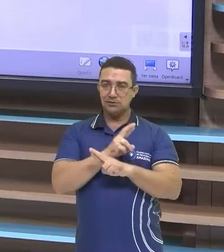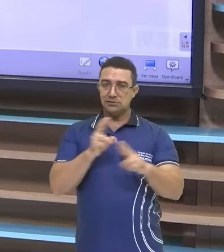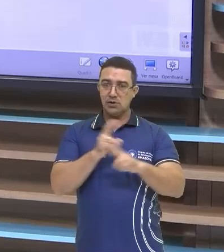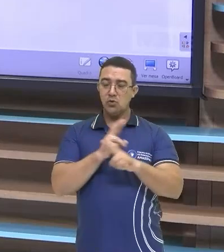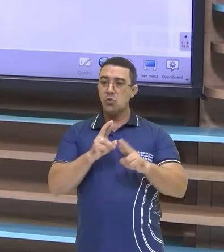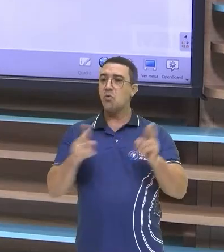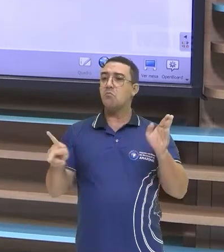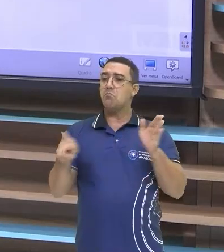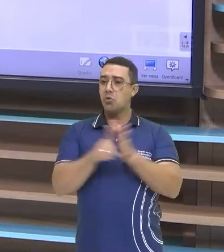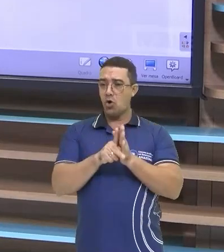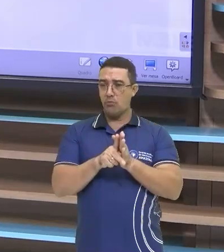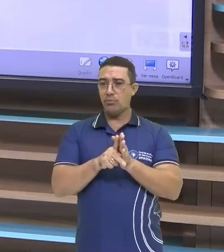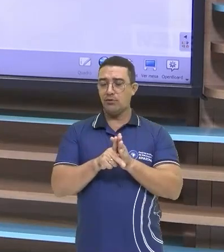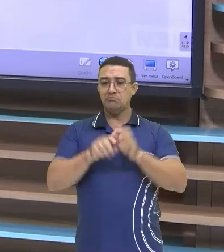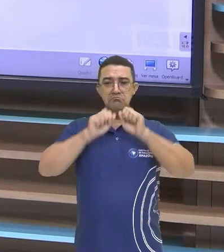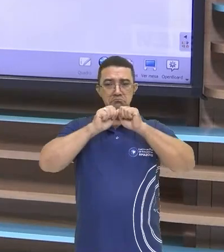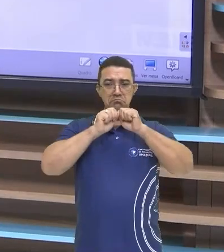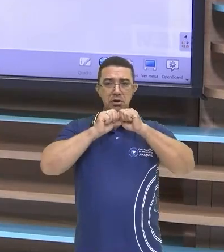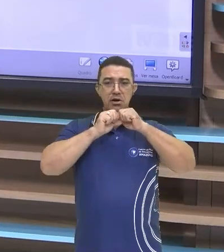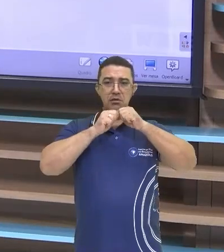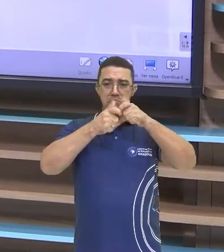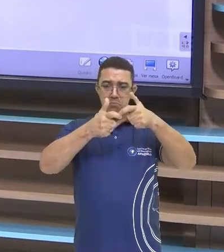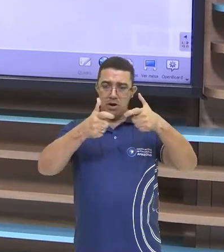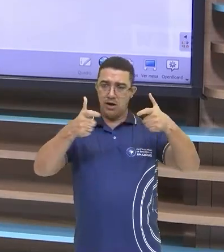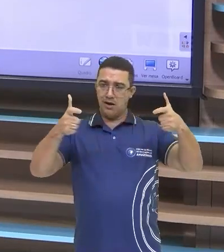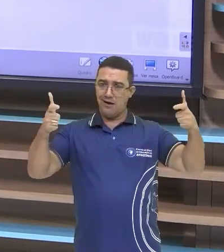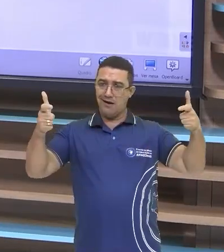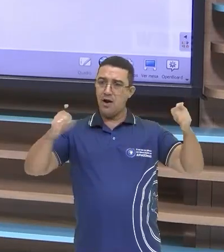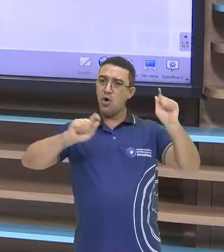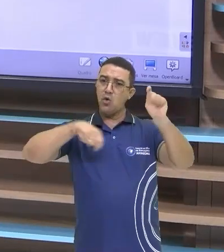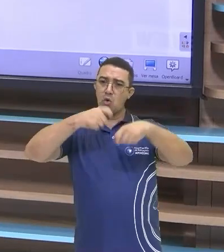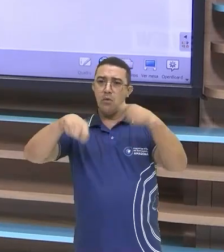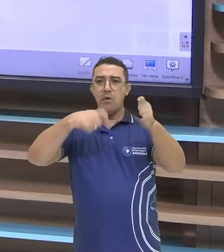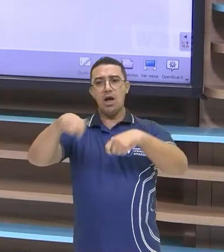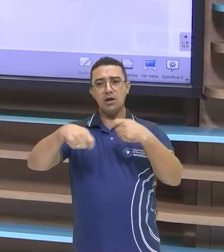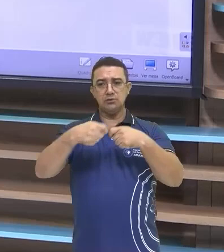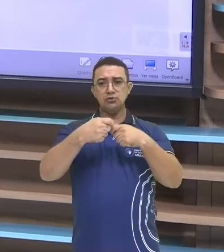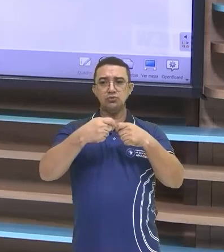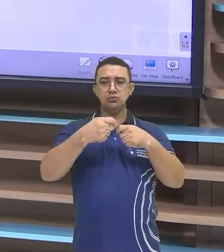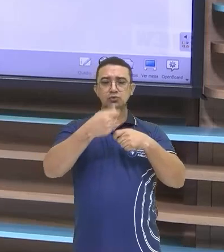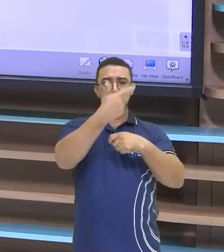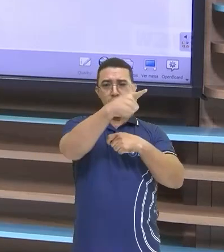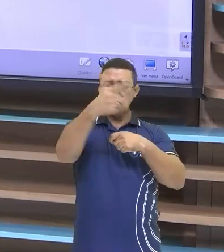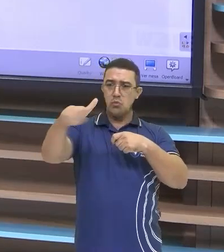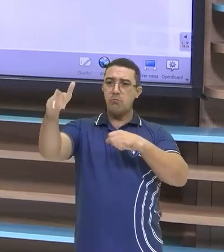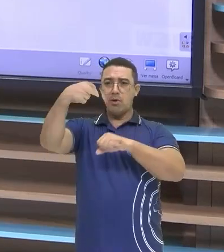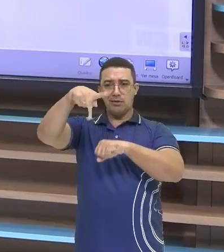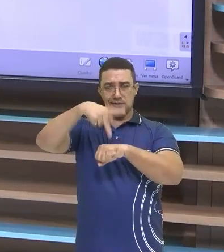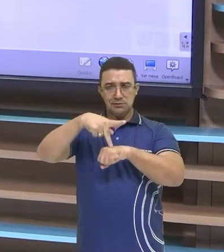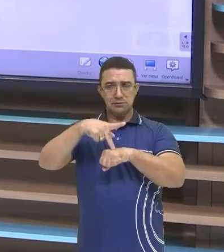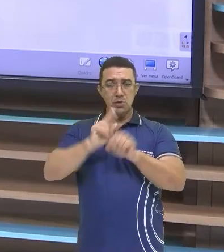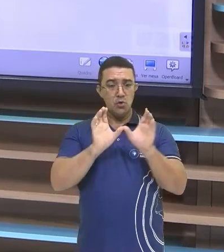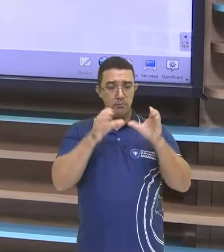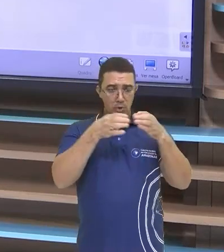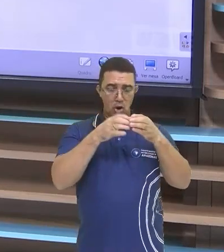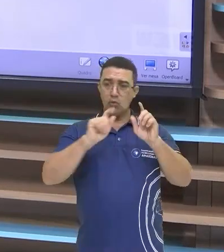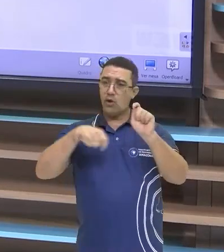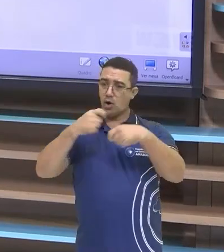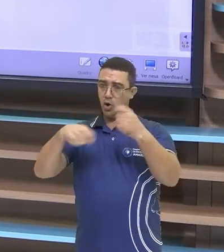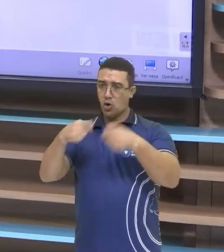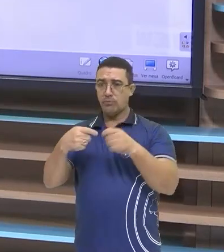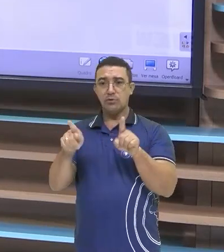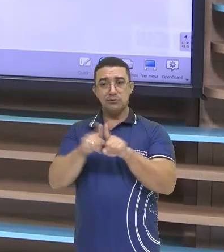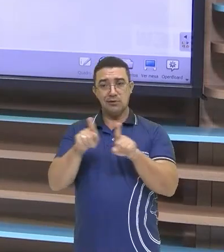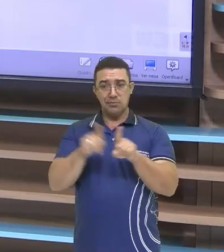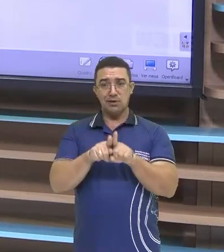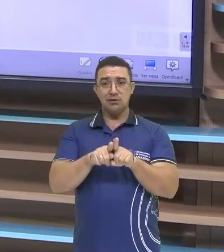própria circulação, ampliação na realidade do comércio internacional. Os blocos econômicos também é